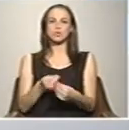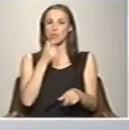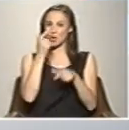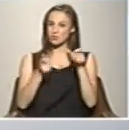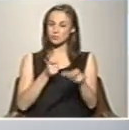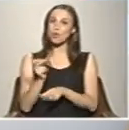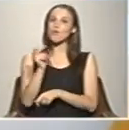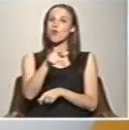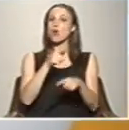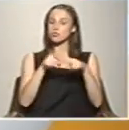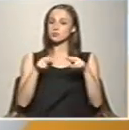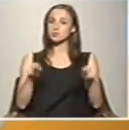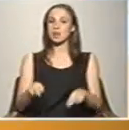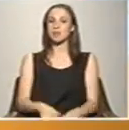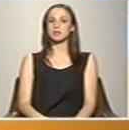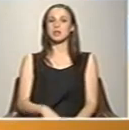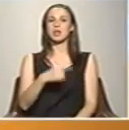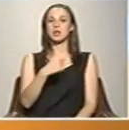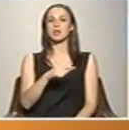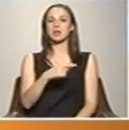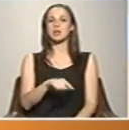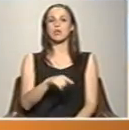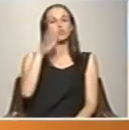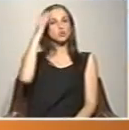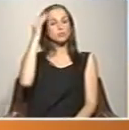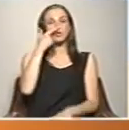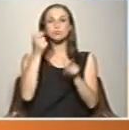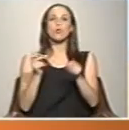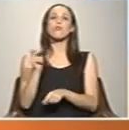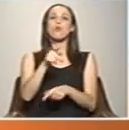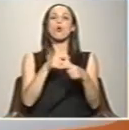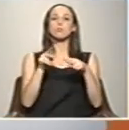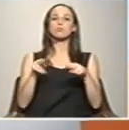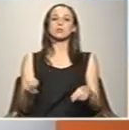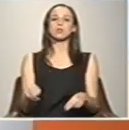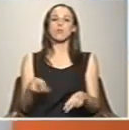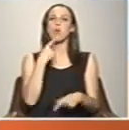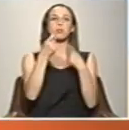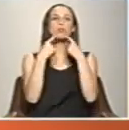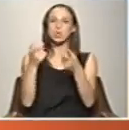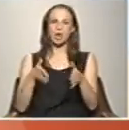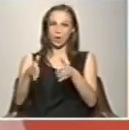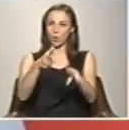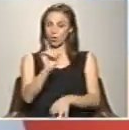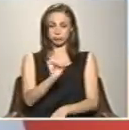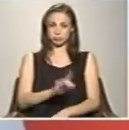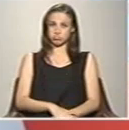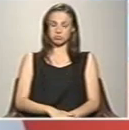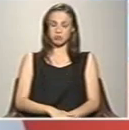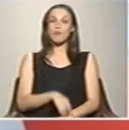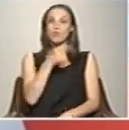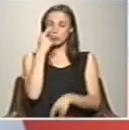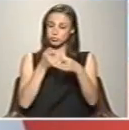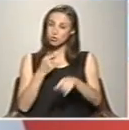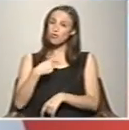Ela obteve isto a partir dos números das pessoas que vão ao hospital. Não andou a buscá-los na rua. Foi a partir das pessoas que vão aos